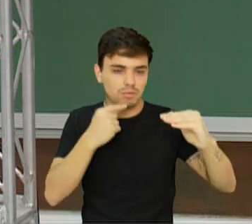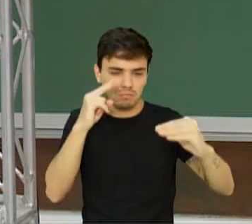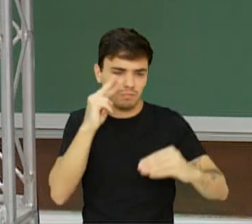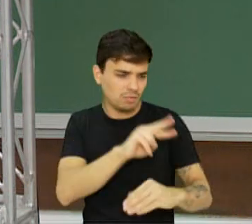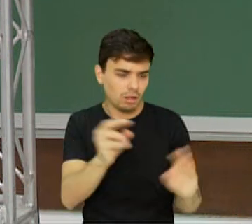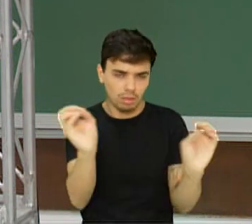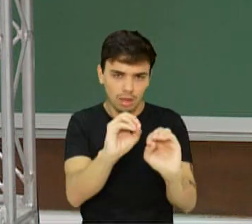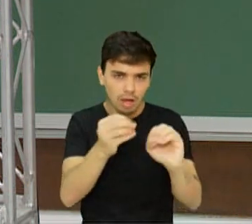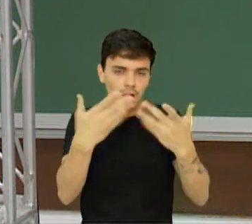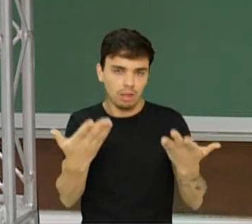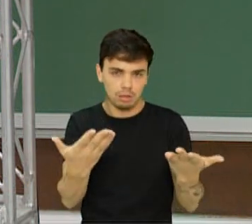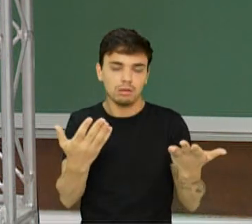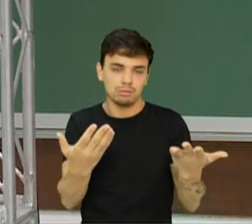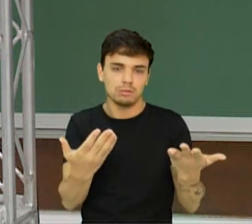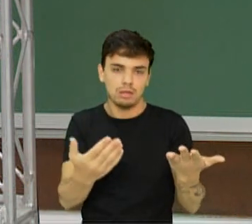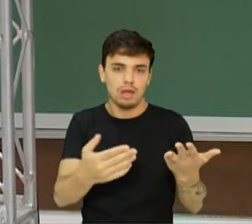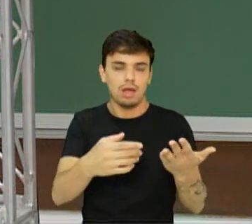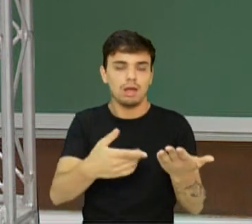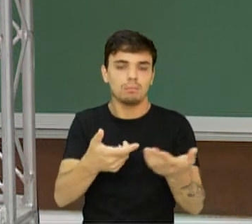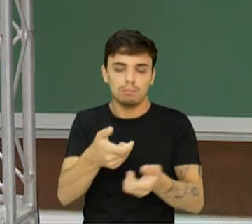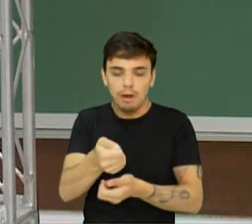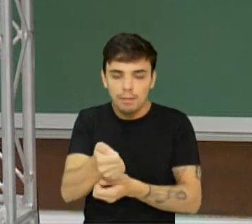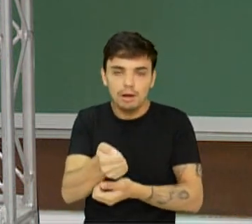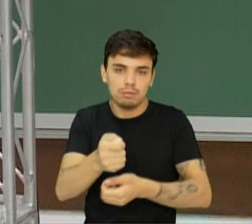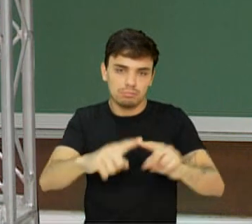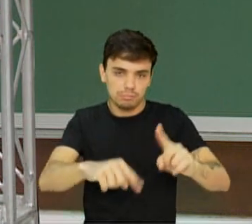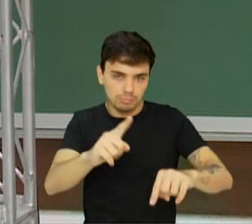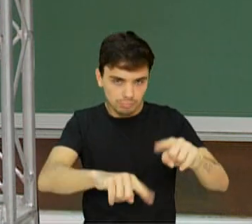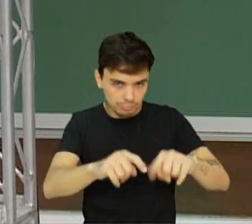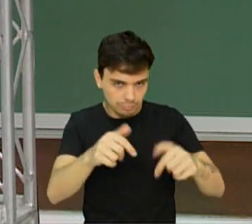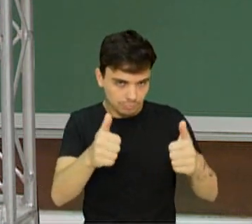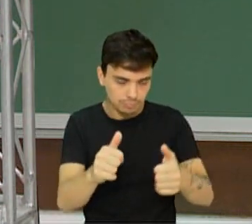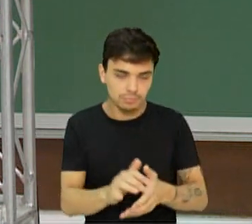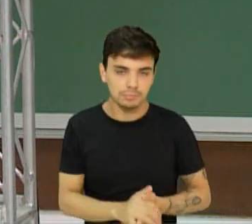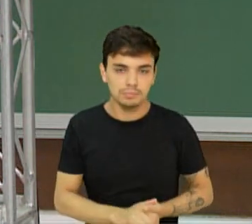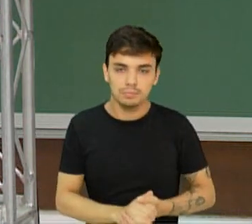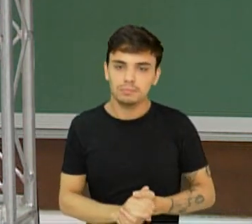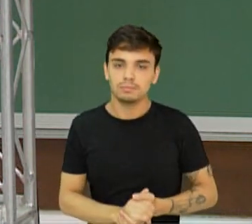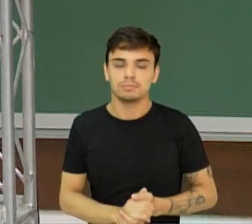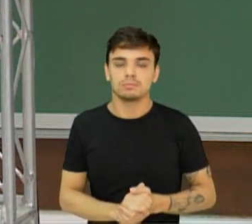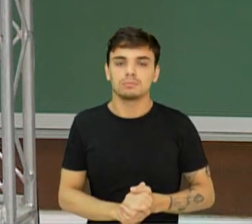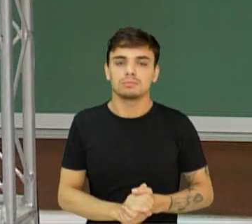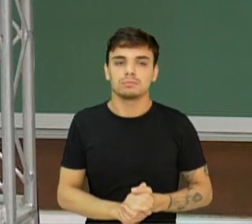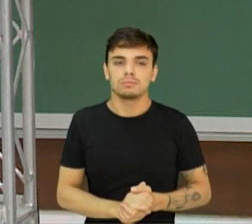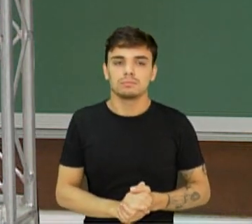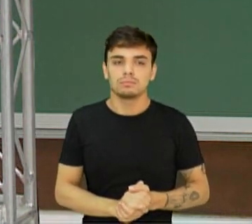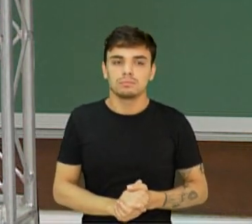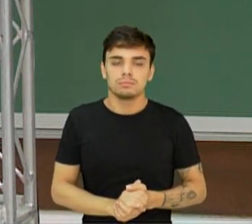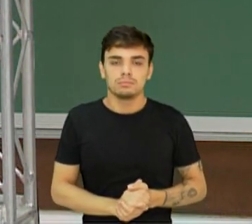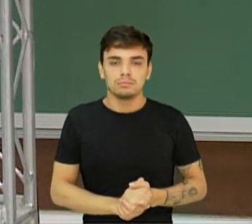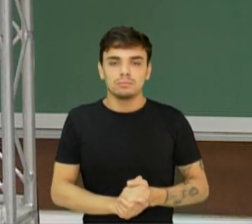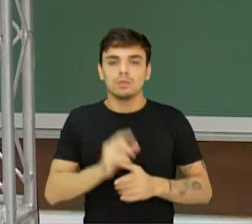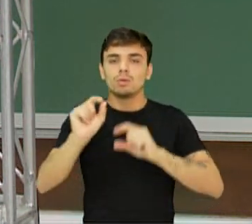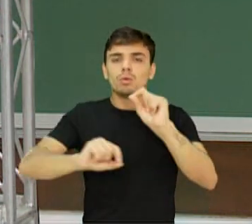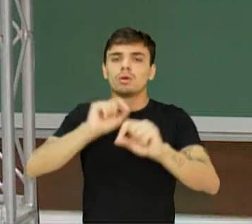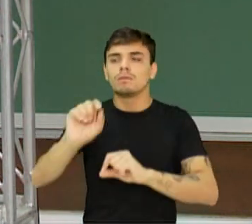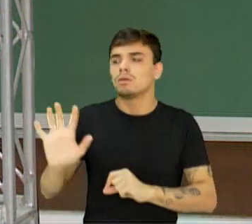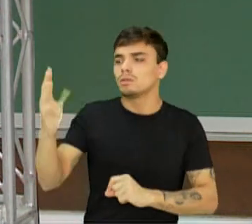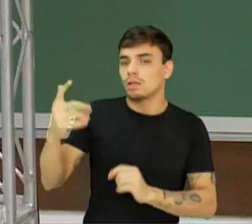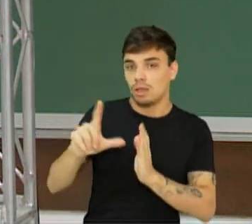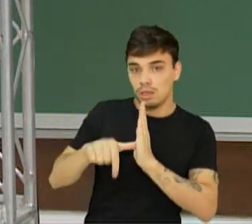enxergamos, para controlar aparelhos, ok? Bom, o que vai acontecer